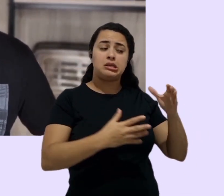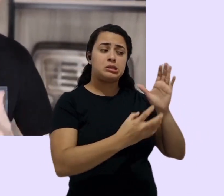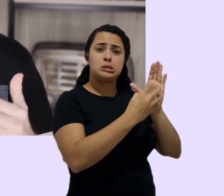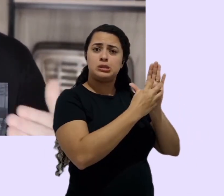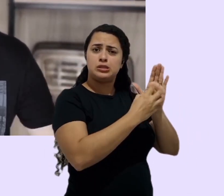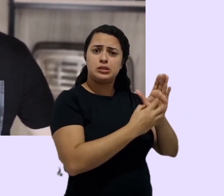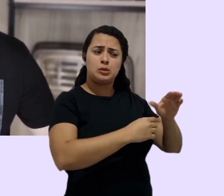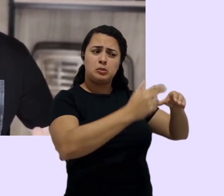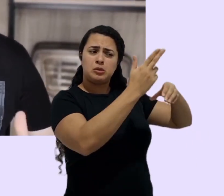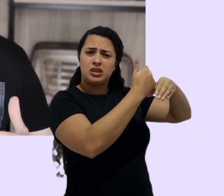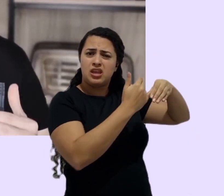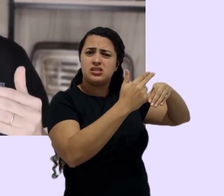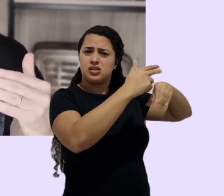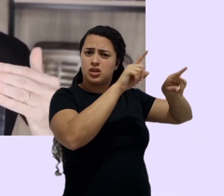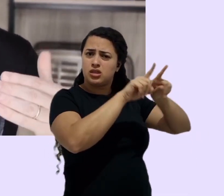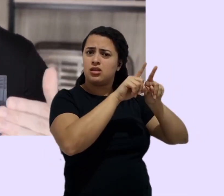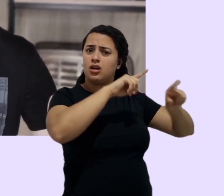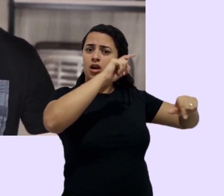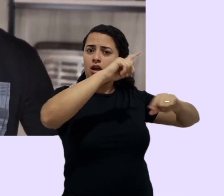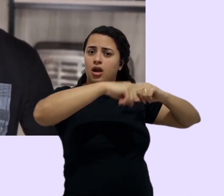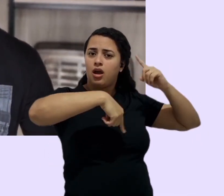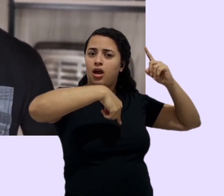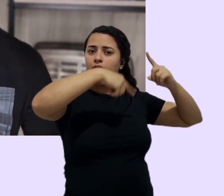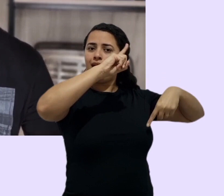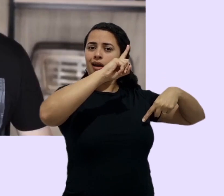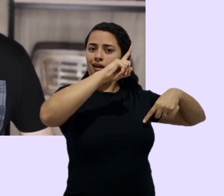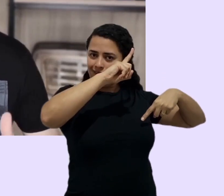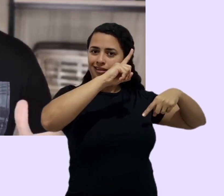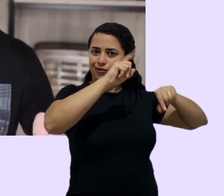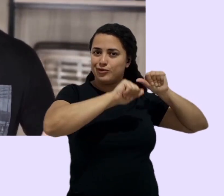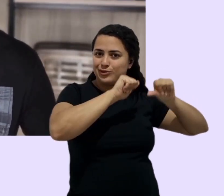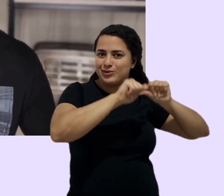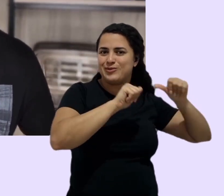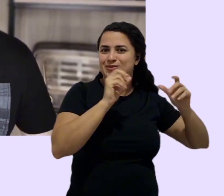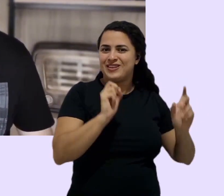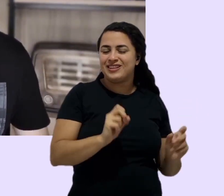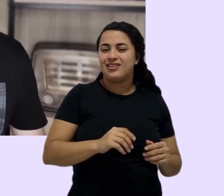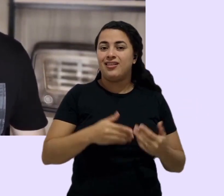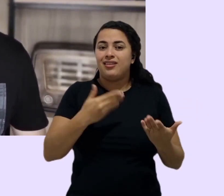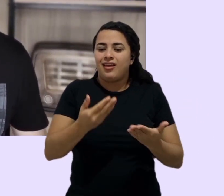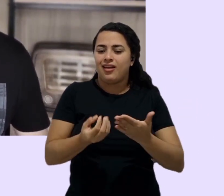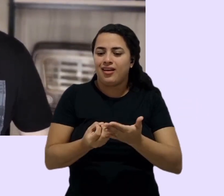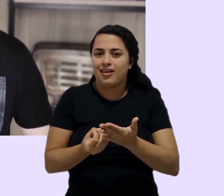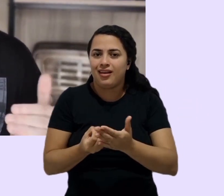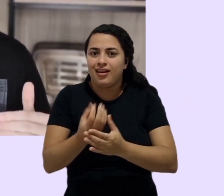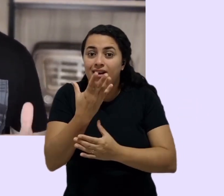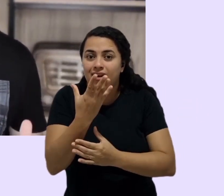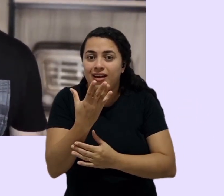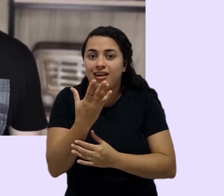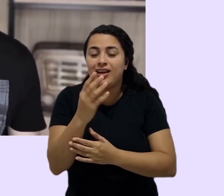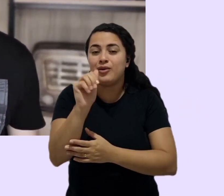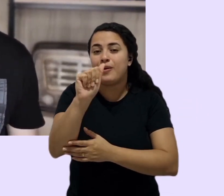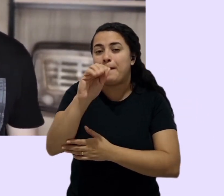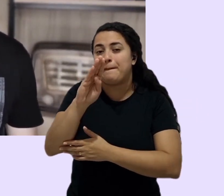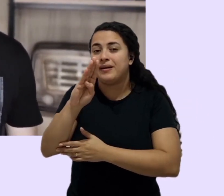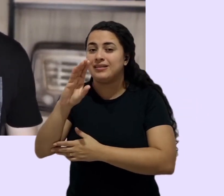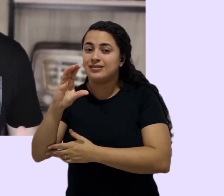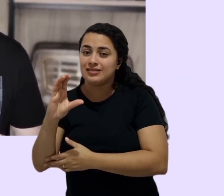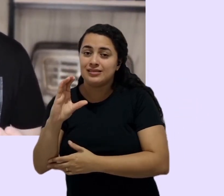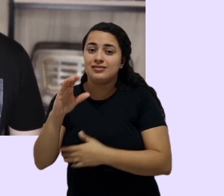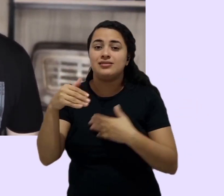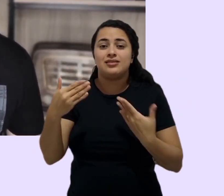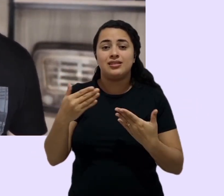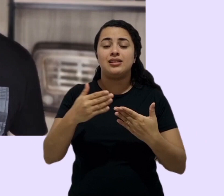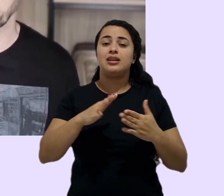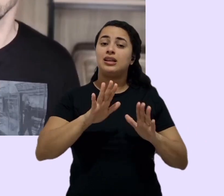rupestres, também vão se modificando, vão ganhando um upgrade, vão surgindo os alfabetos, sem contar, galera, que a gente